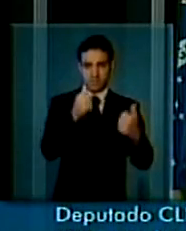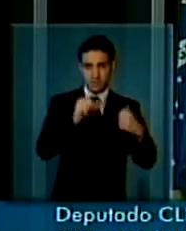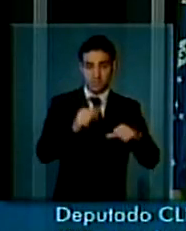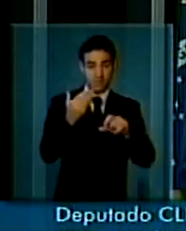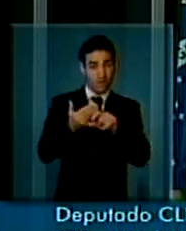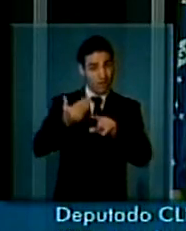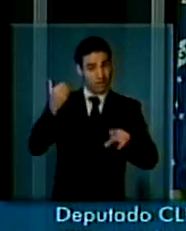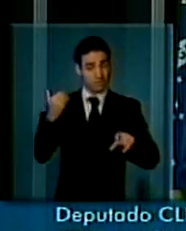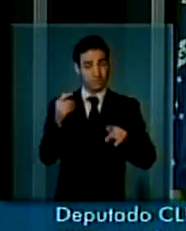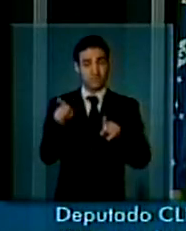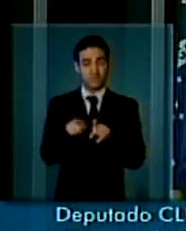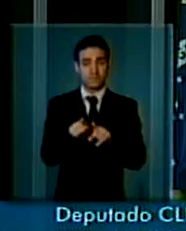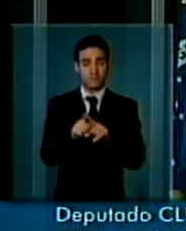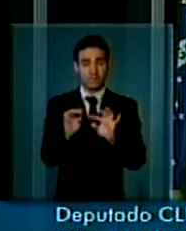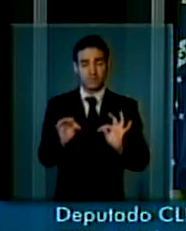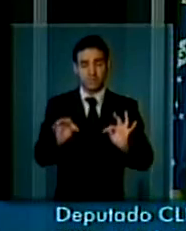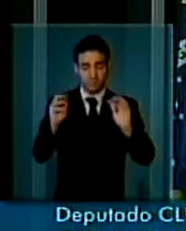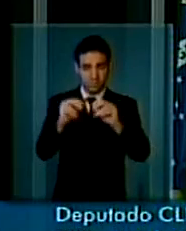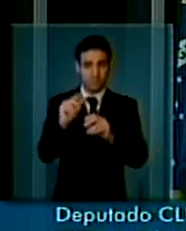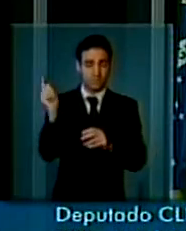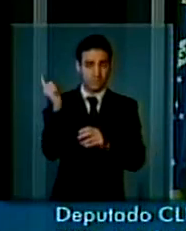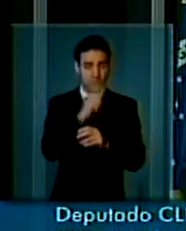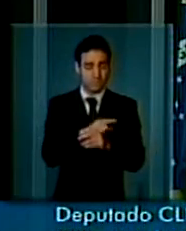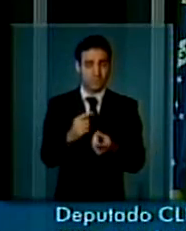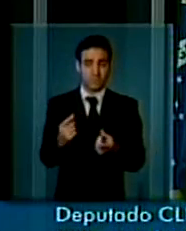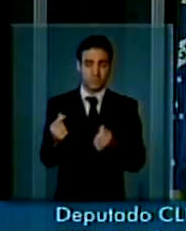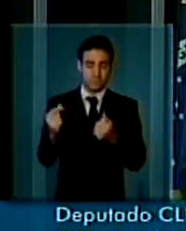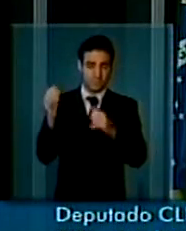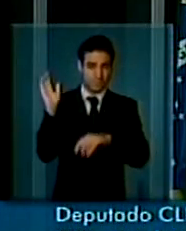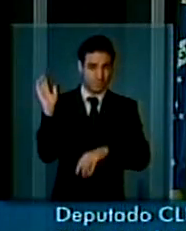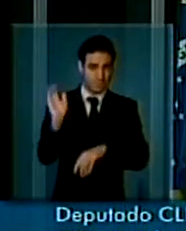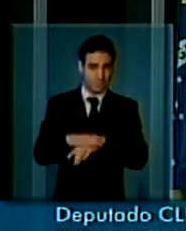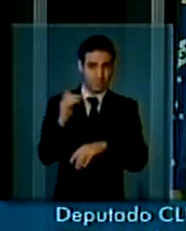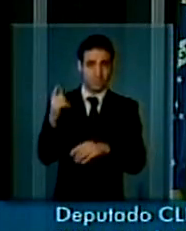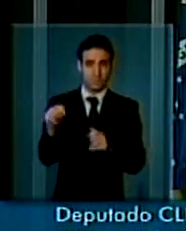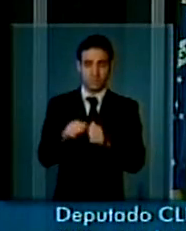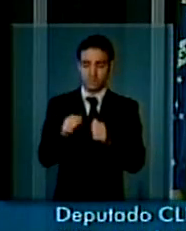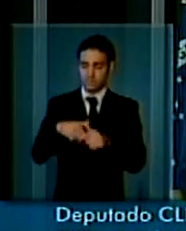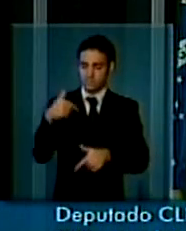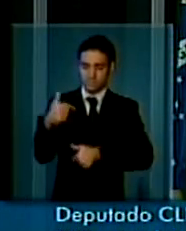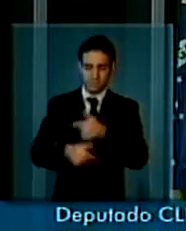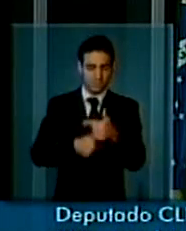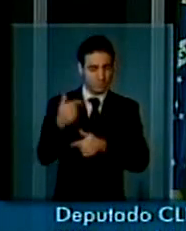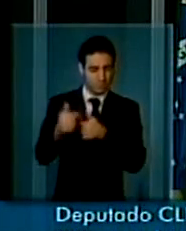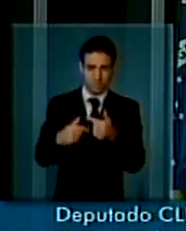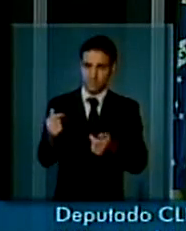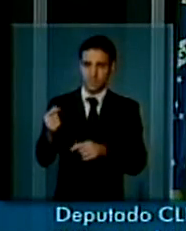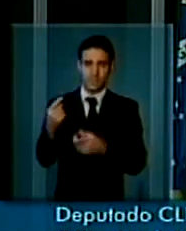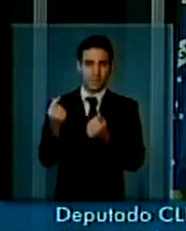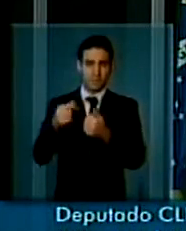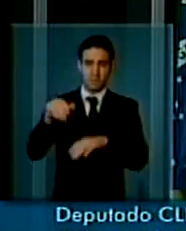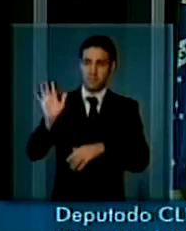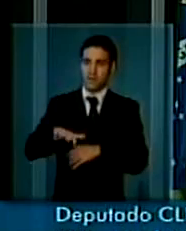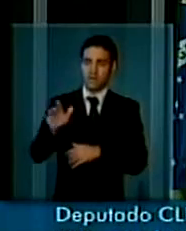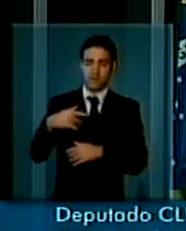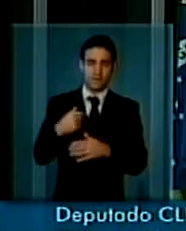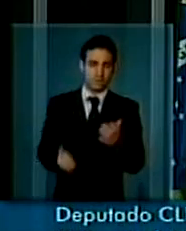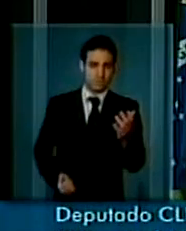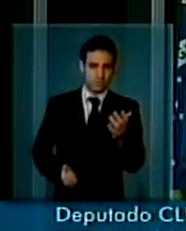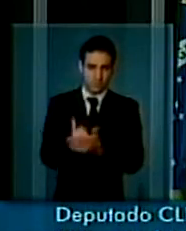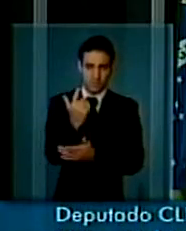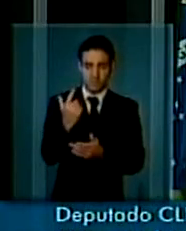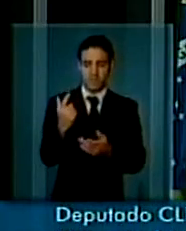todos locupletaram-se de ganhos generosos através de operações de captação de dinheiro barato no mercado internacional